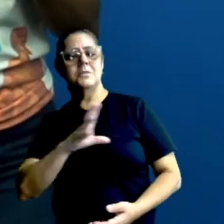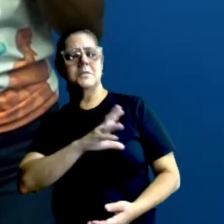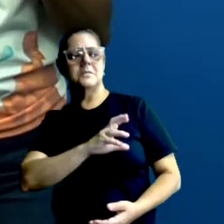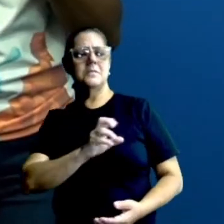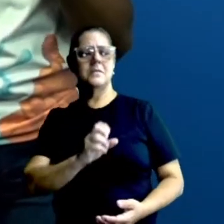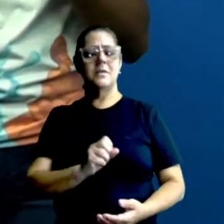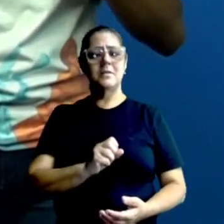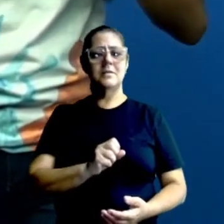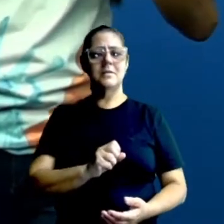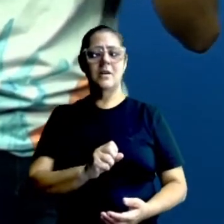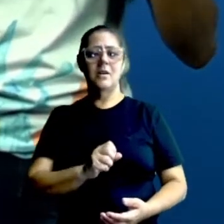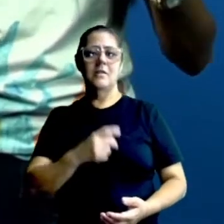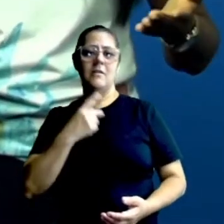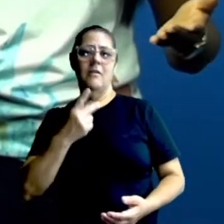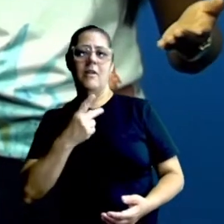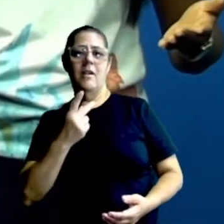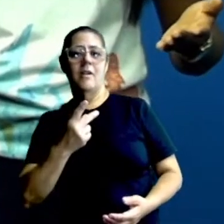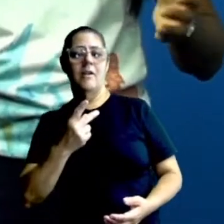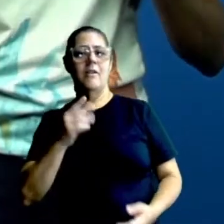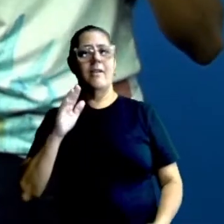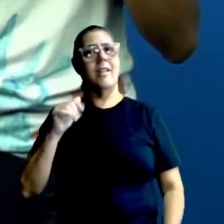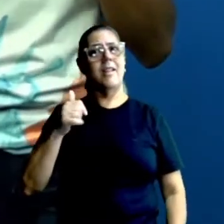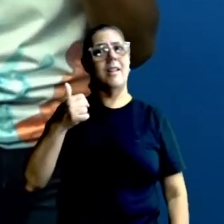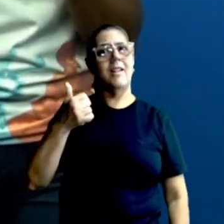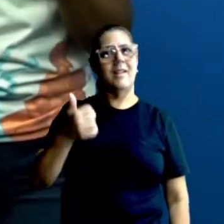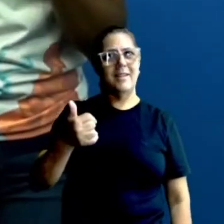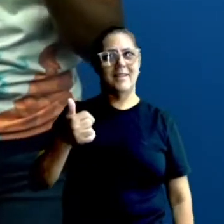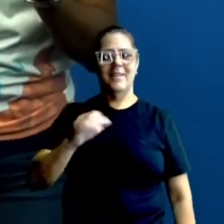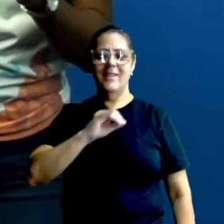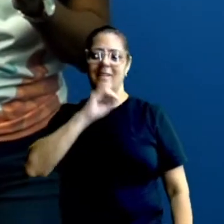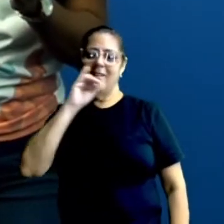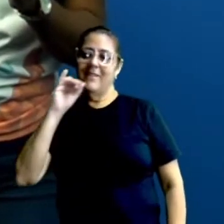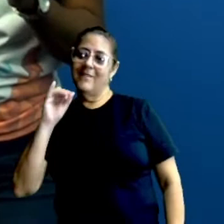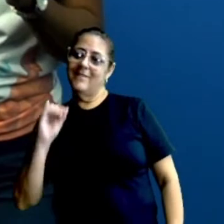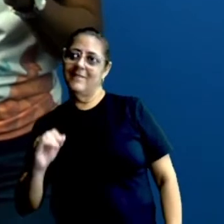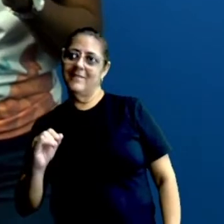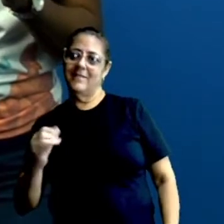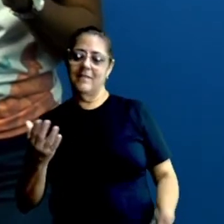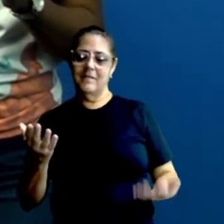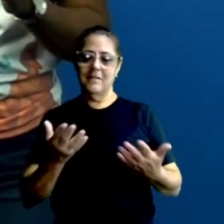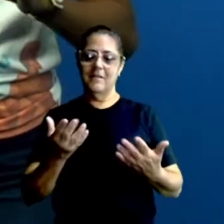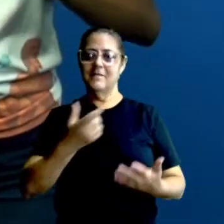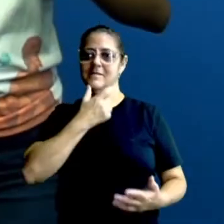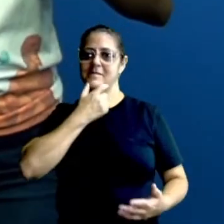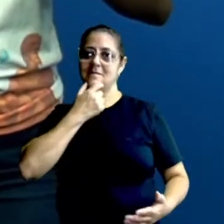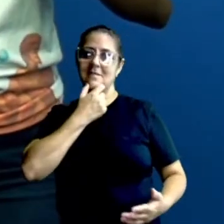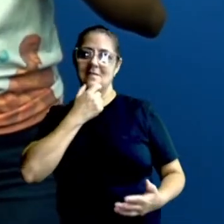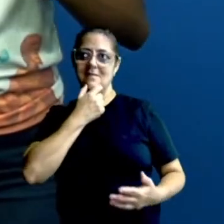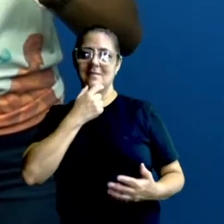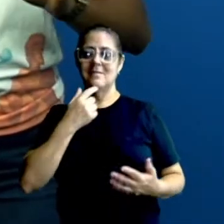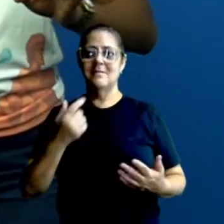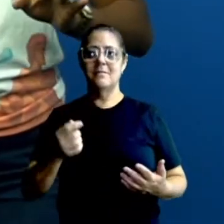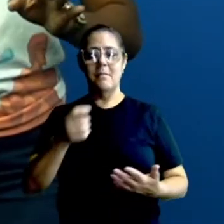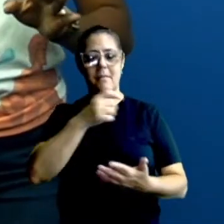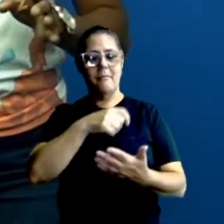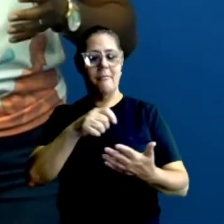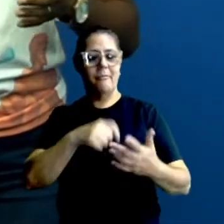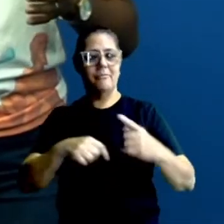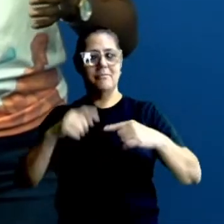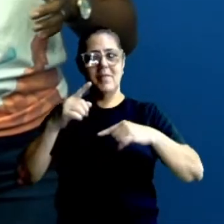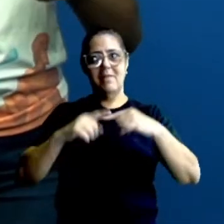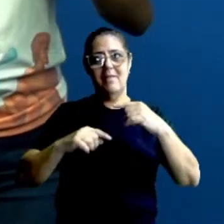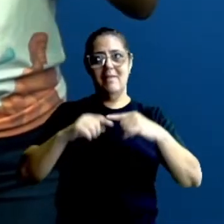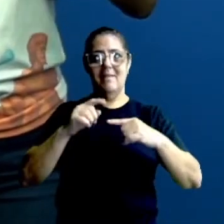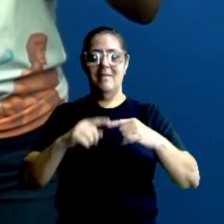amores, como diz em inglês, hello! Então, vamos começar a nossa aula de inglês de hoje. Então, pega teu material,